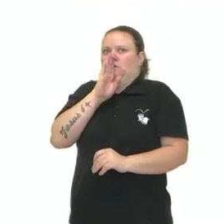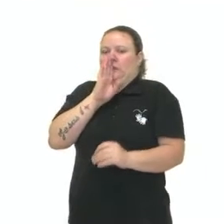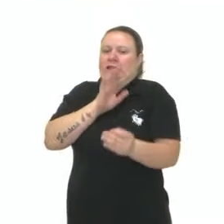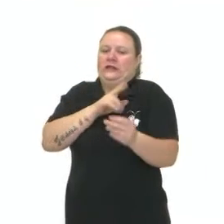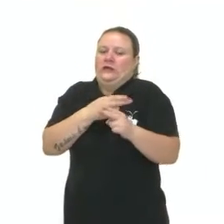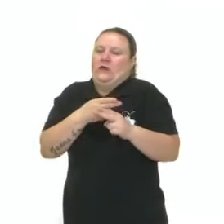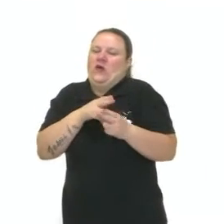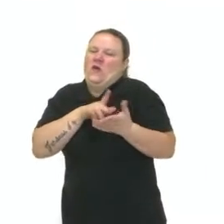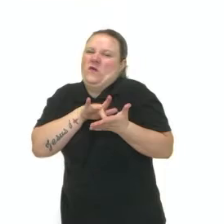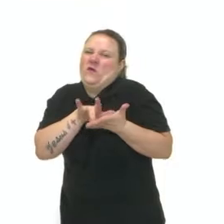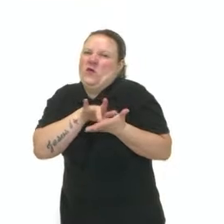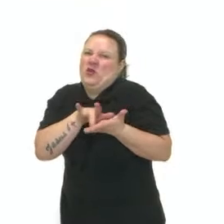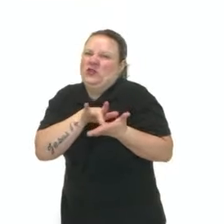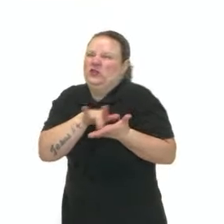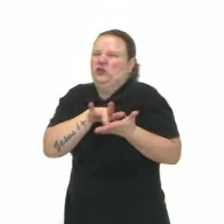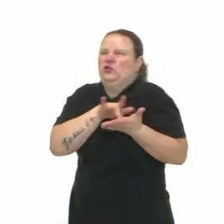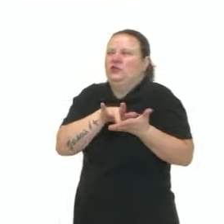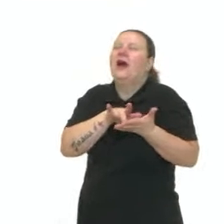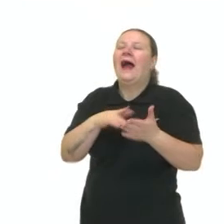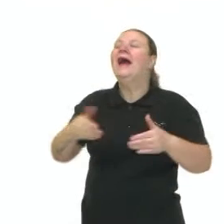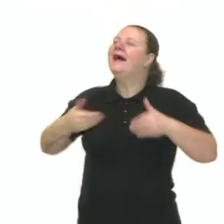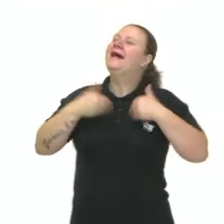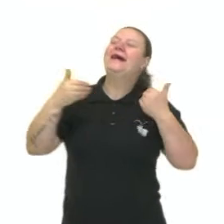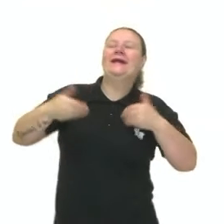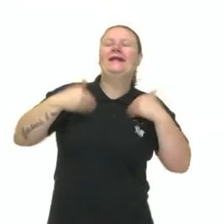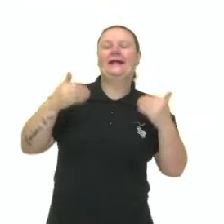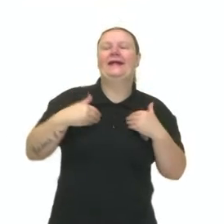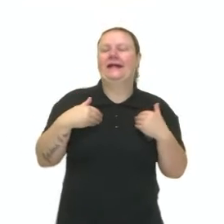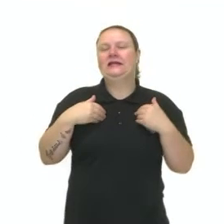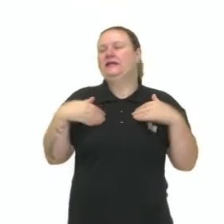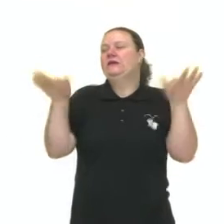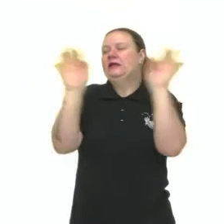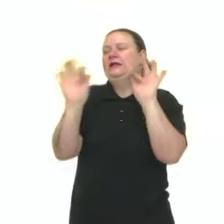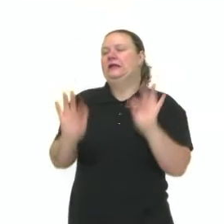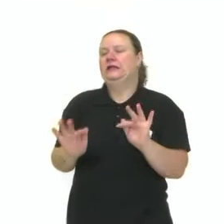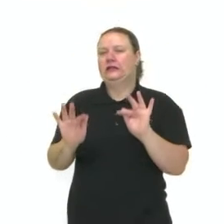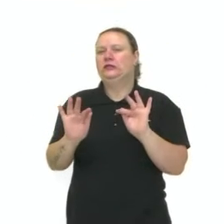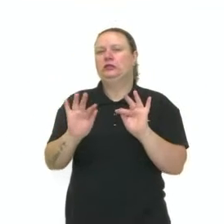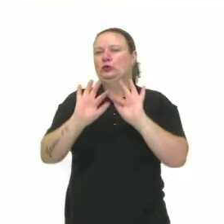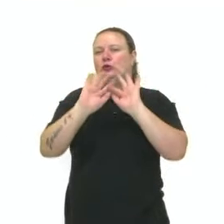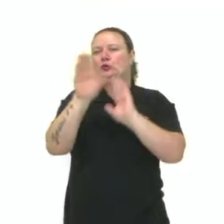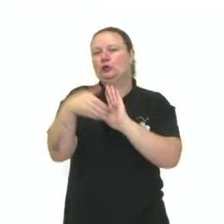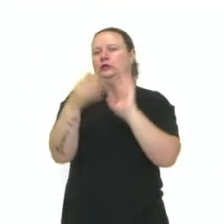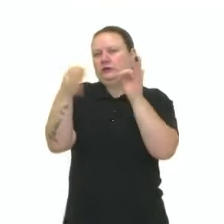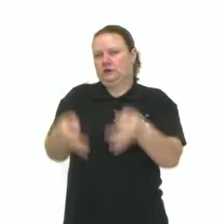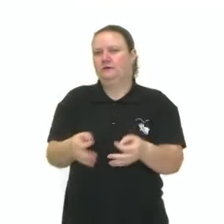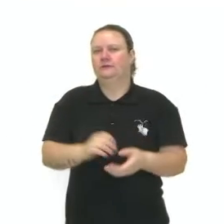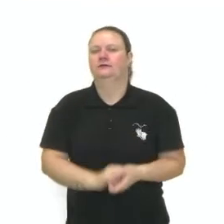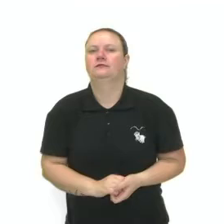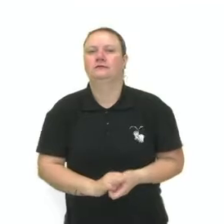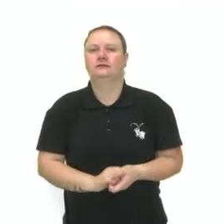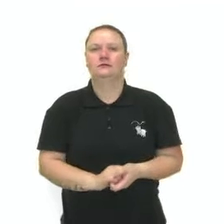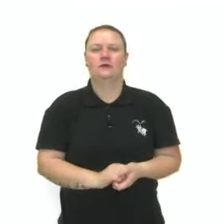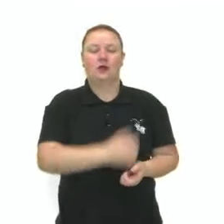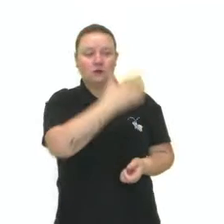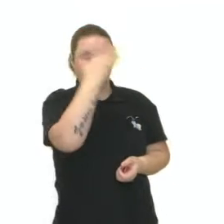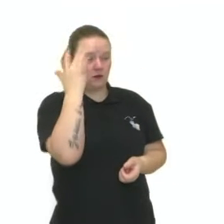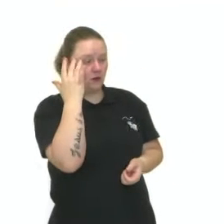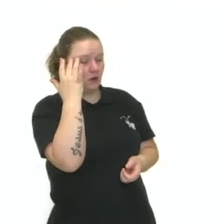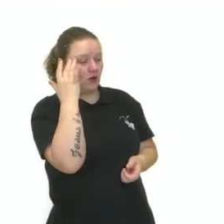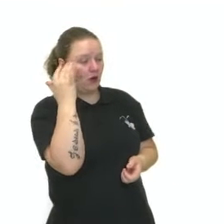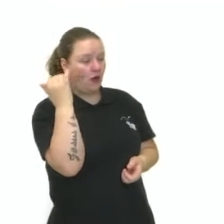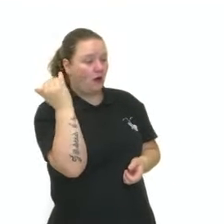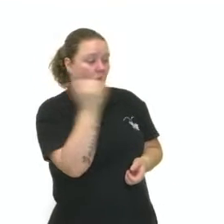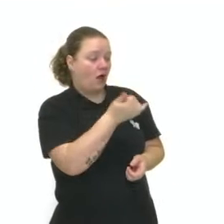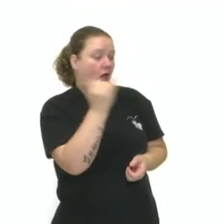se nadasse em um mar de prosperidade. Quando o Gustavo, que ia todas as noites à casa dele, dizia uma ou duas